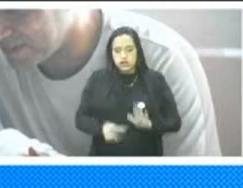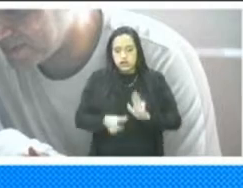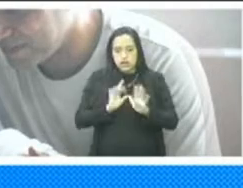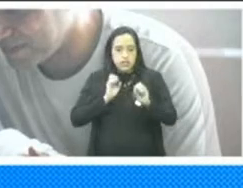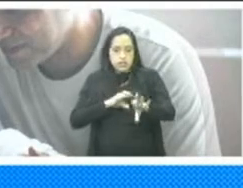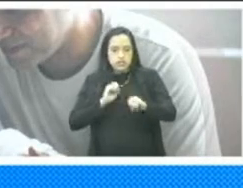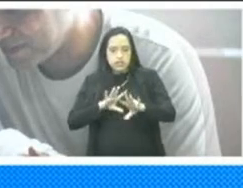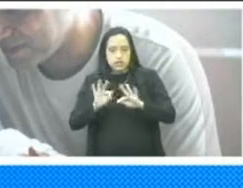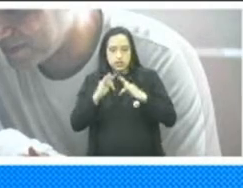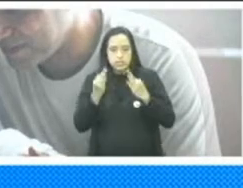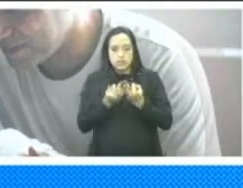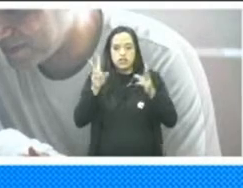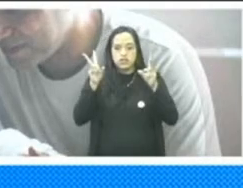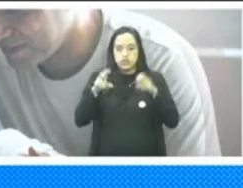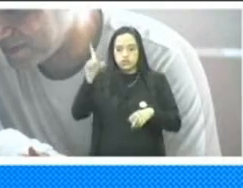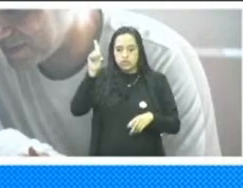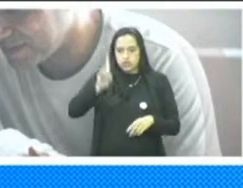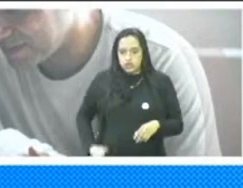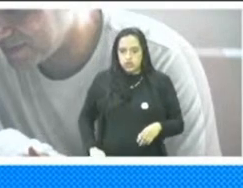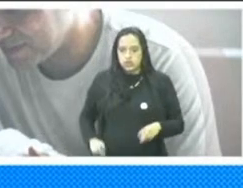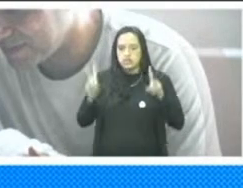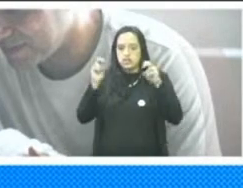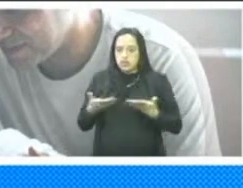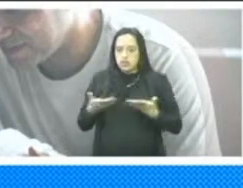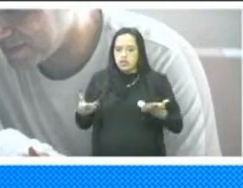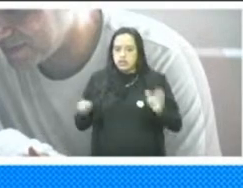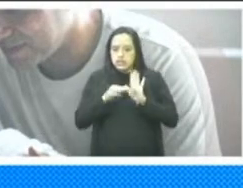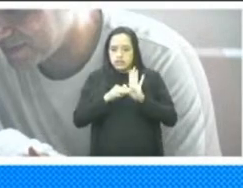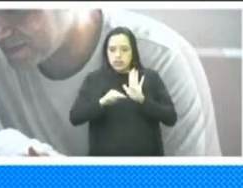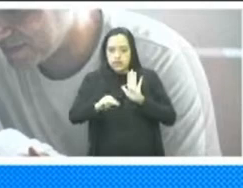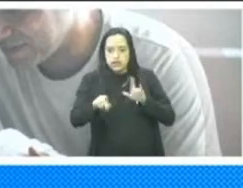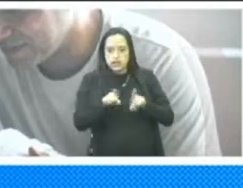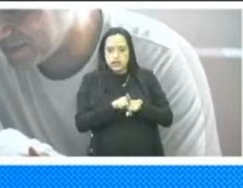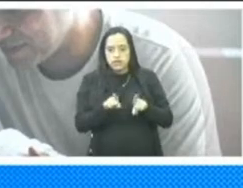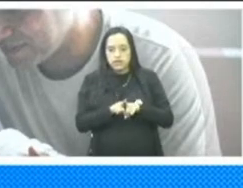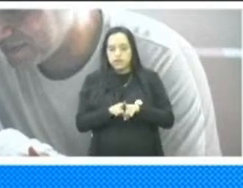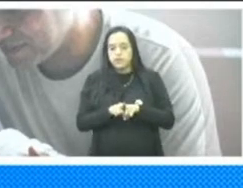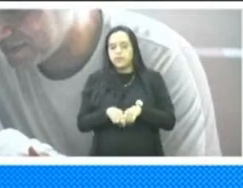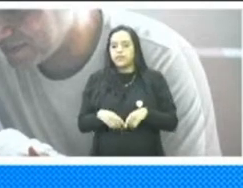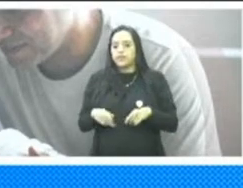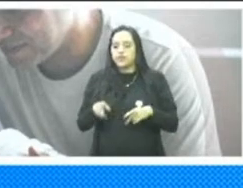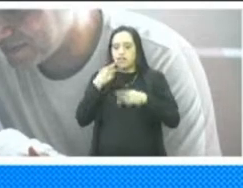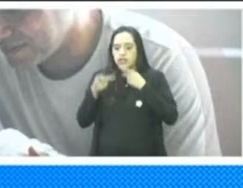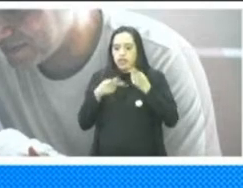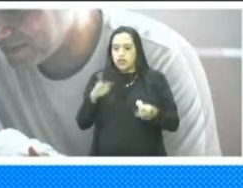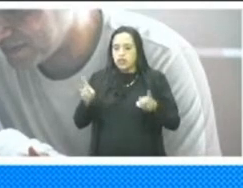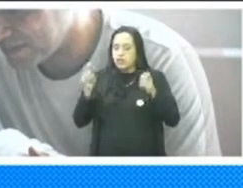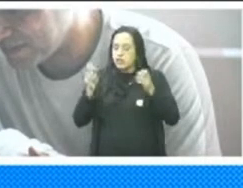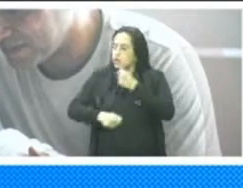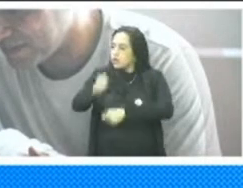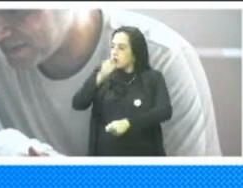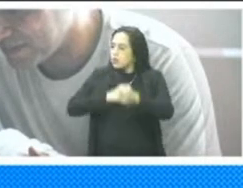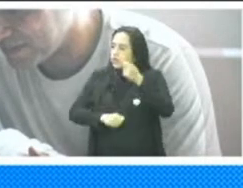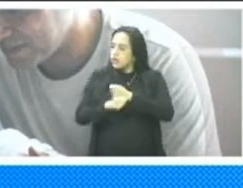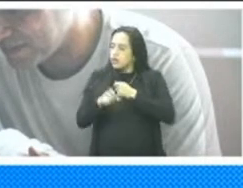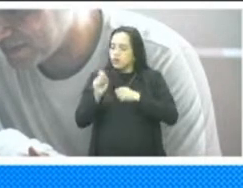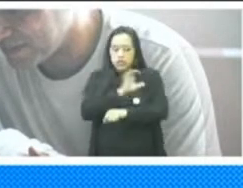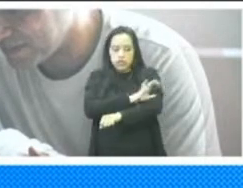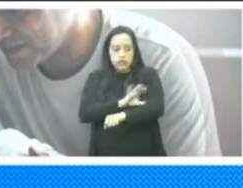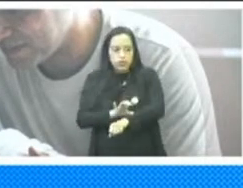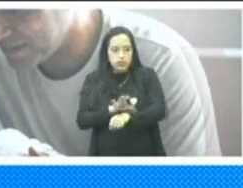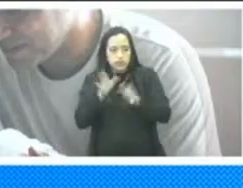as famílias sobre os seus direitos, sobre o método Canguru. E também lançamos, né, no ano passado, um